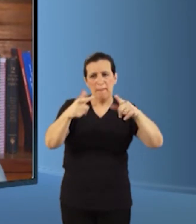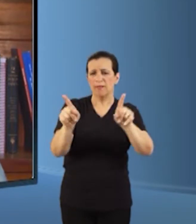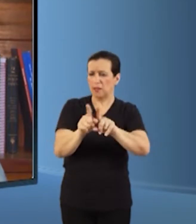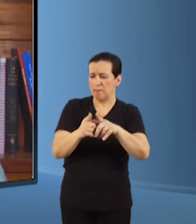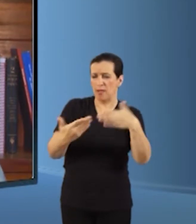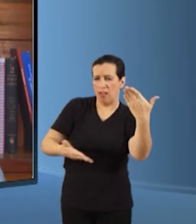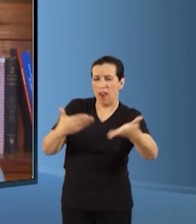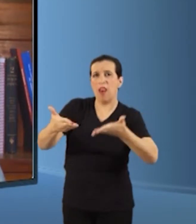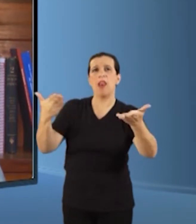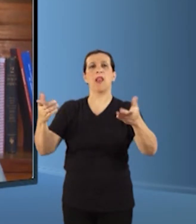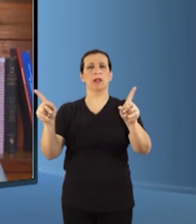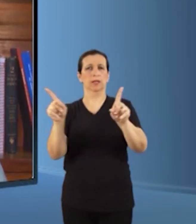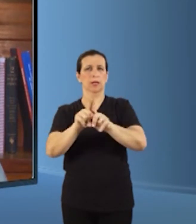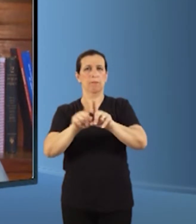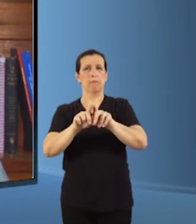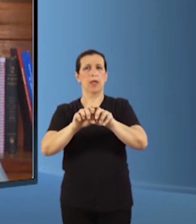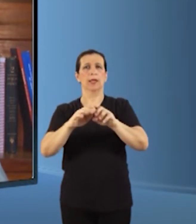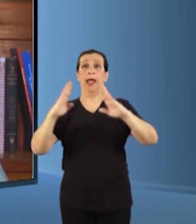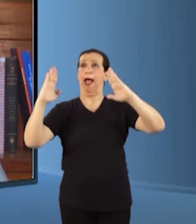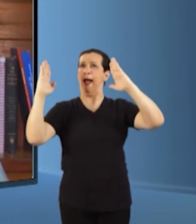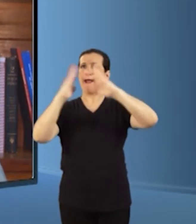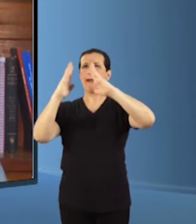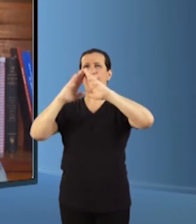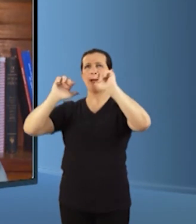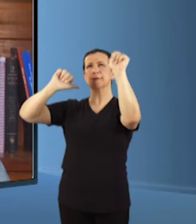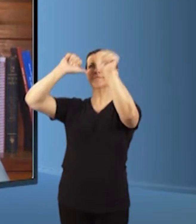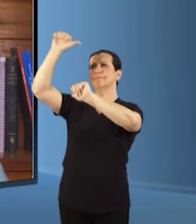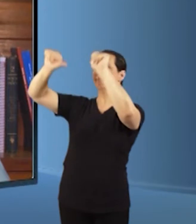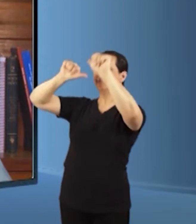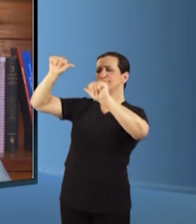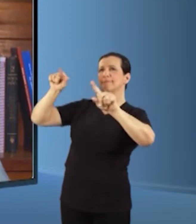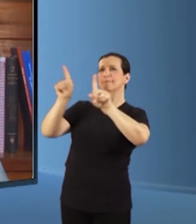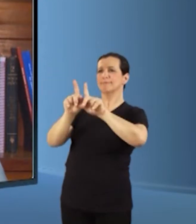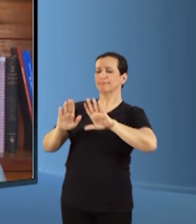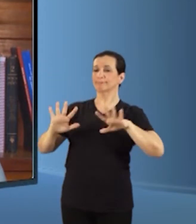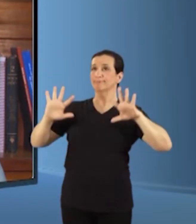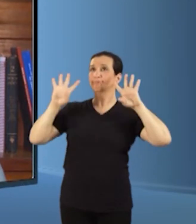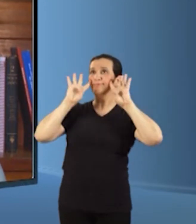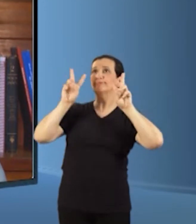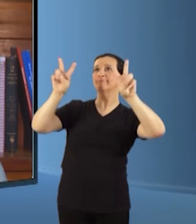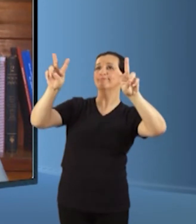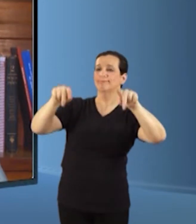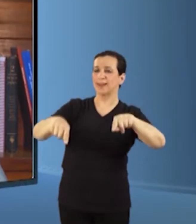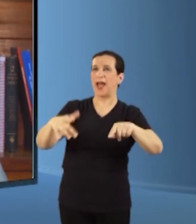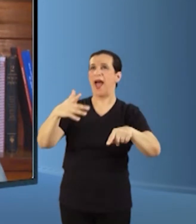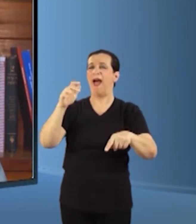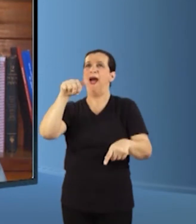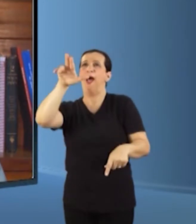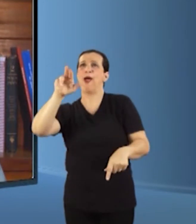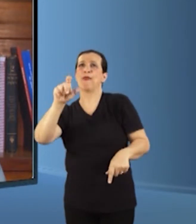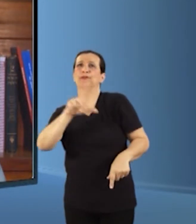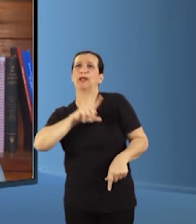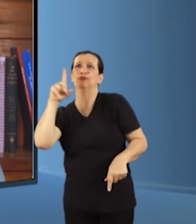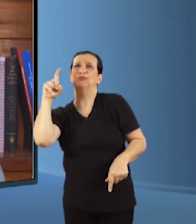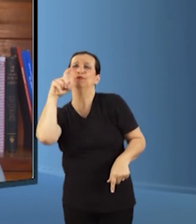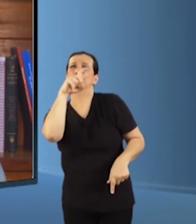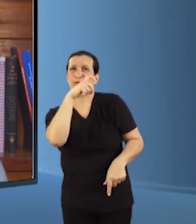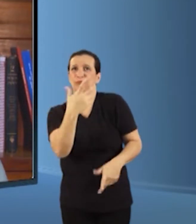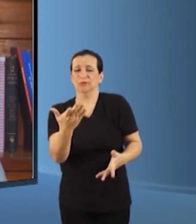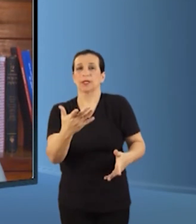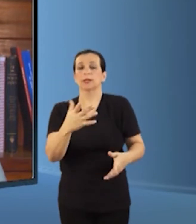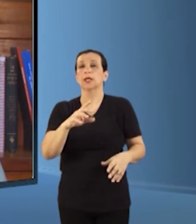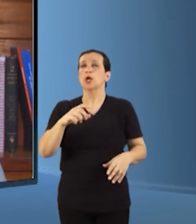ela trabalha também, elas estruturaram a casa delas todas para que ela pudesse atender essa dificuldade da